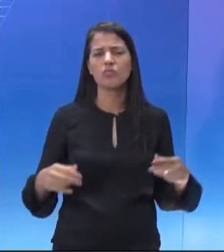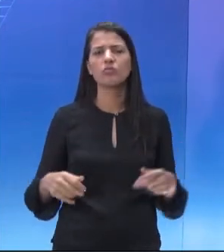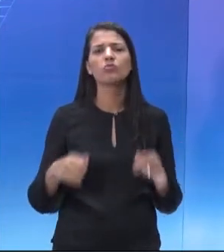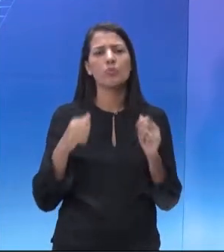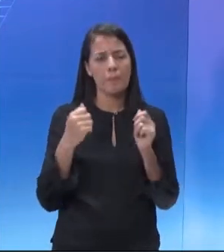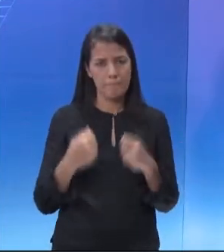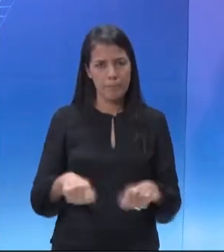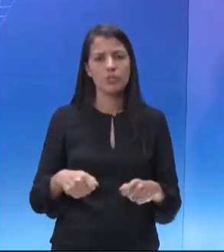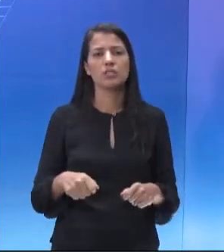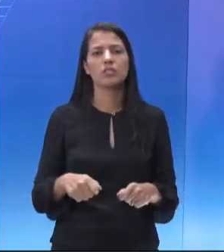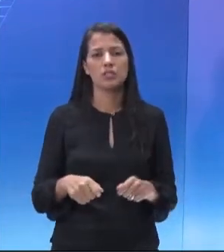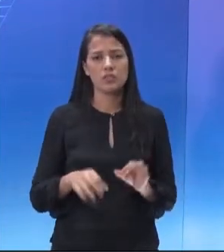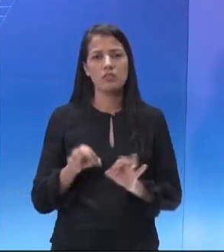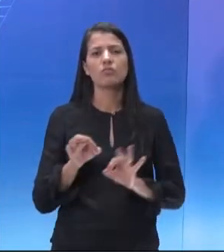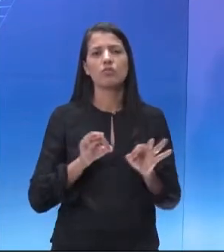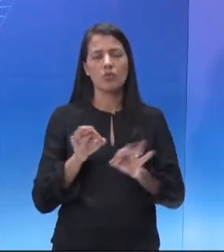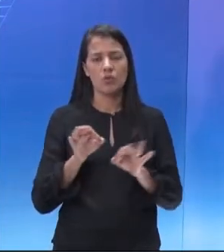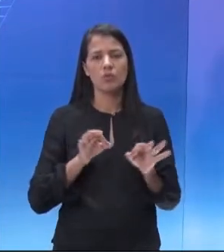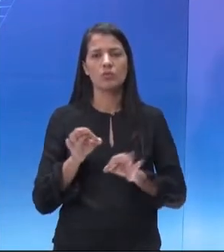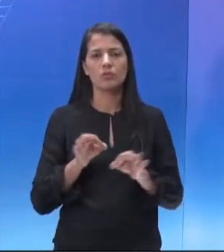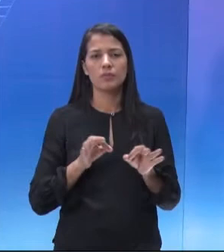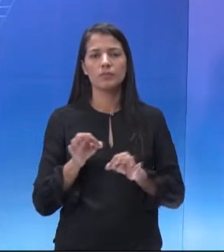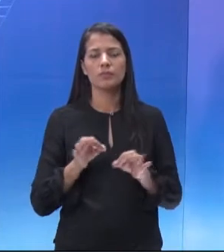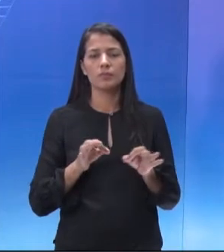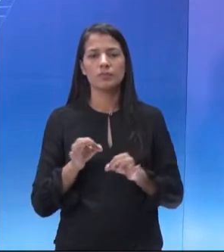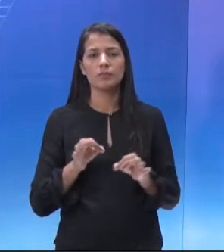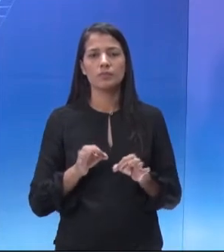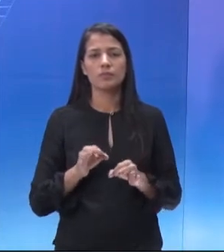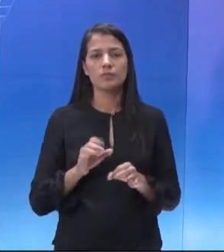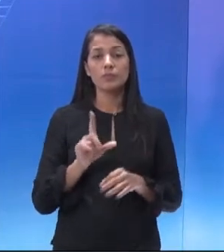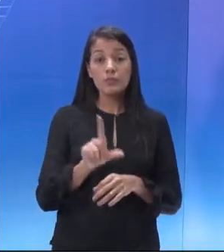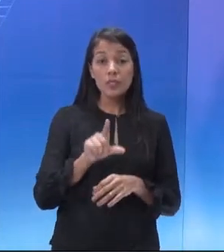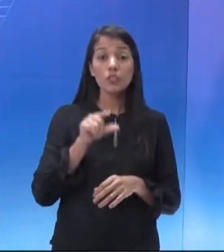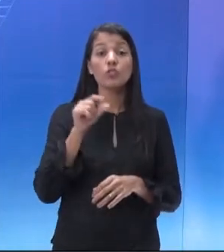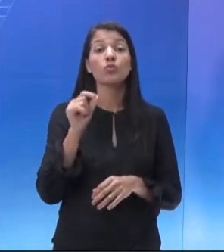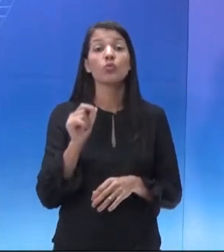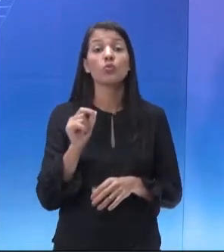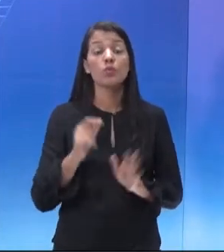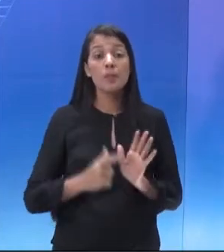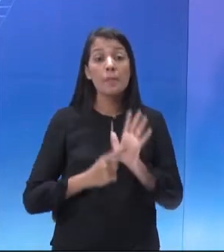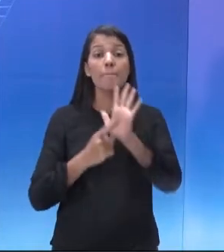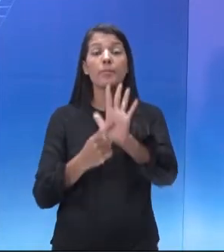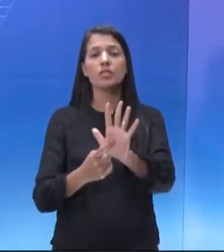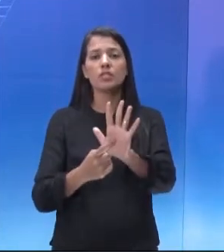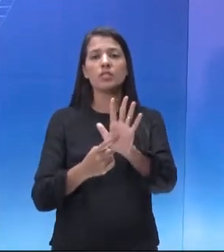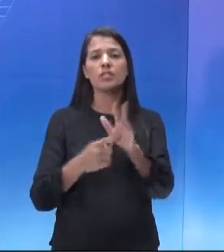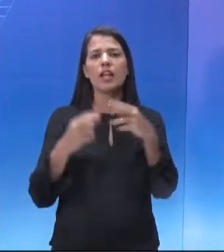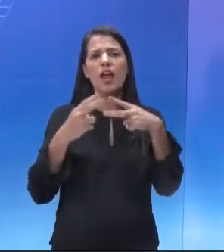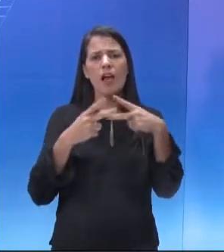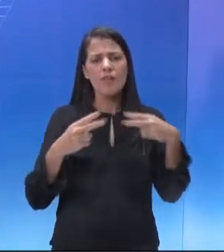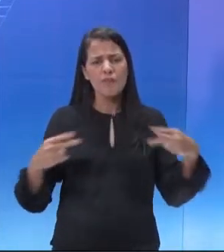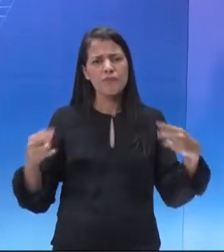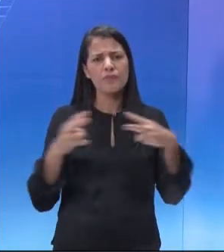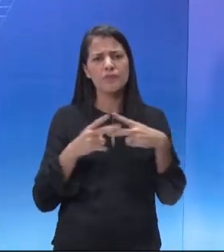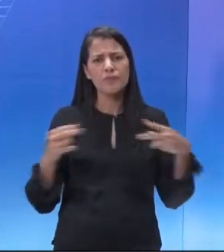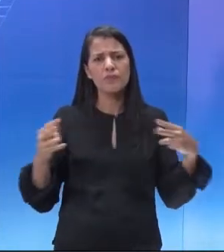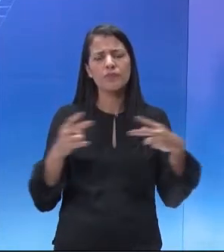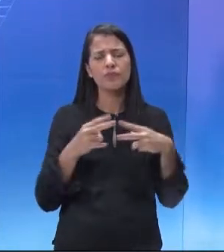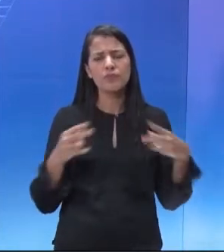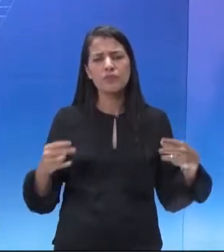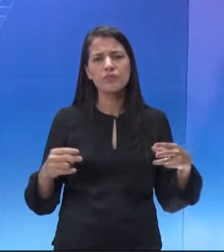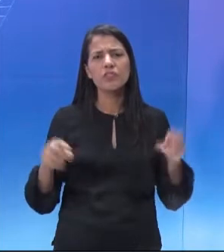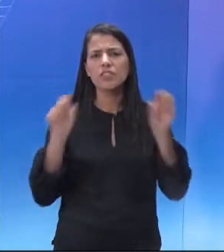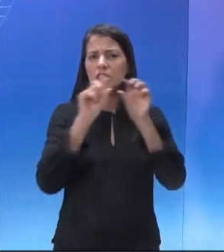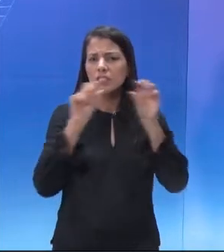mesma forma. Nós temos, e eu escolhi para trazer para vocês aí, algumas citações, também curtas. Também não adianta